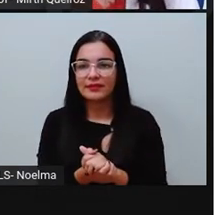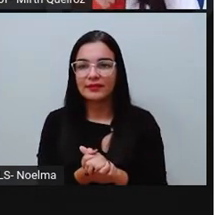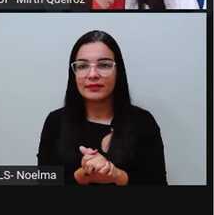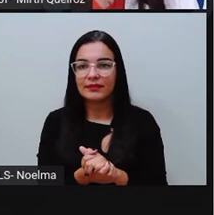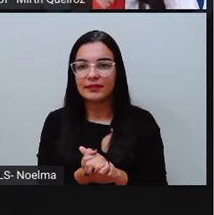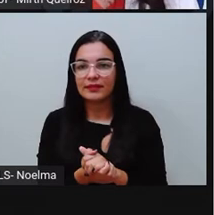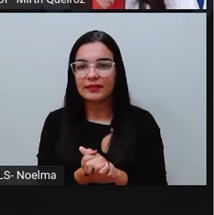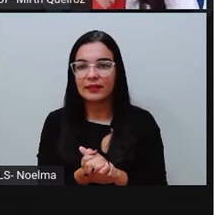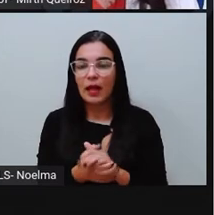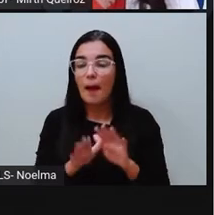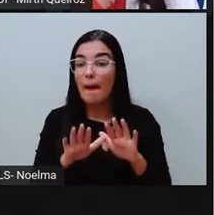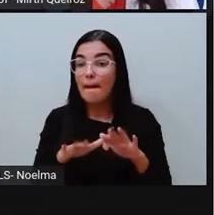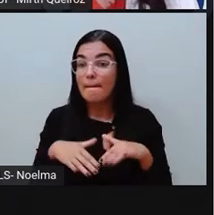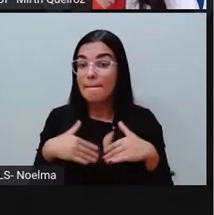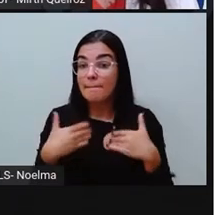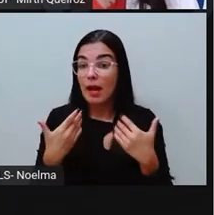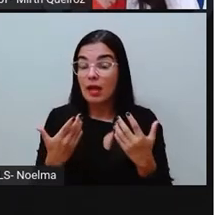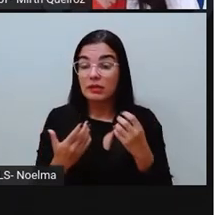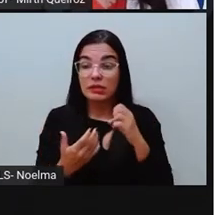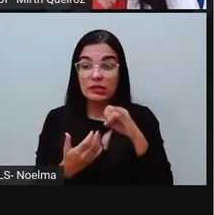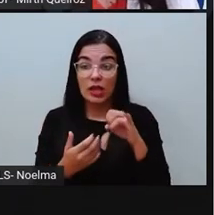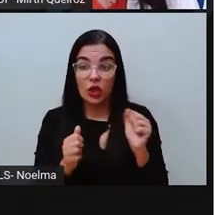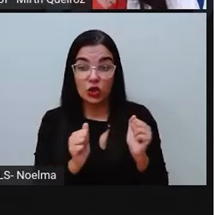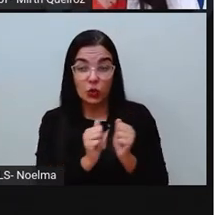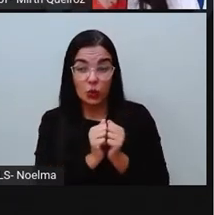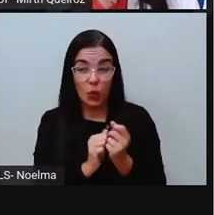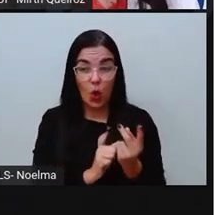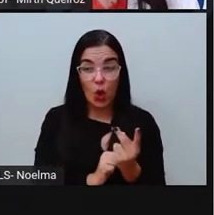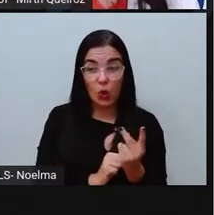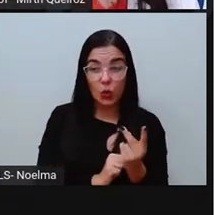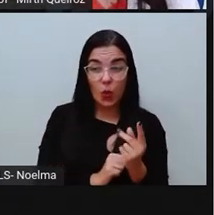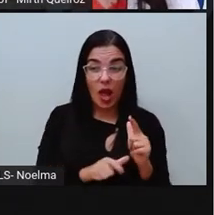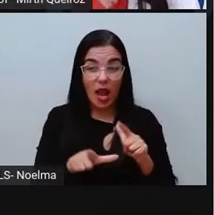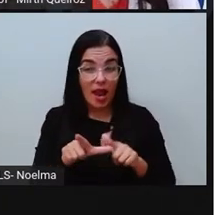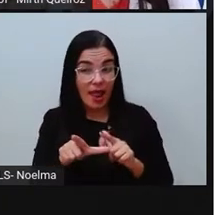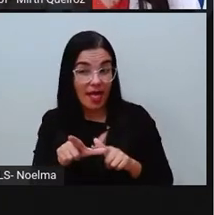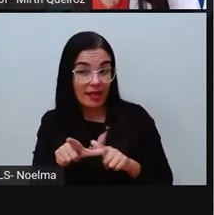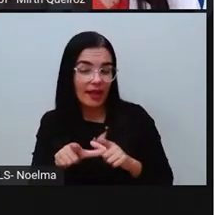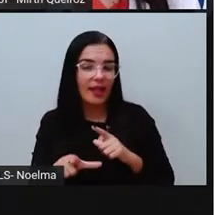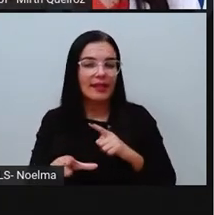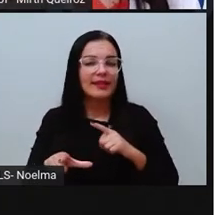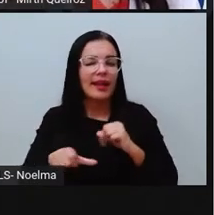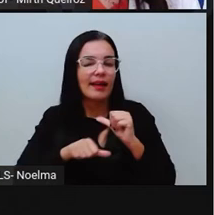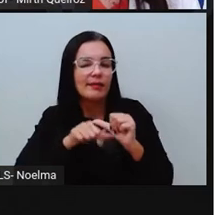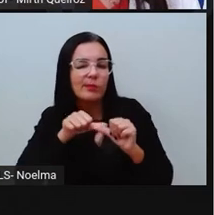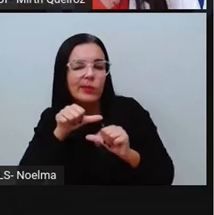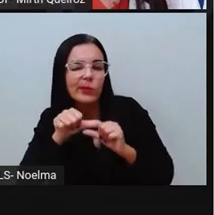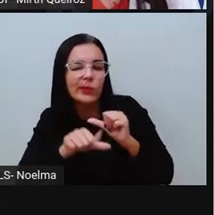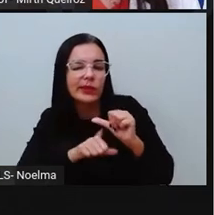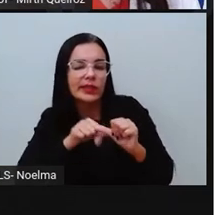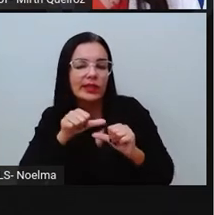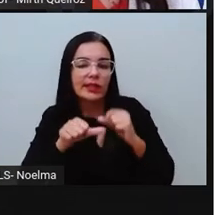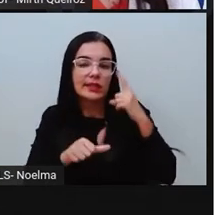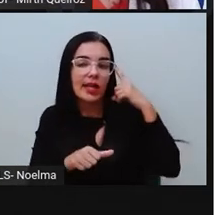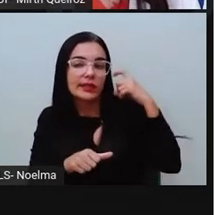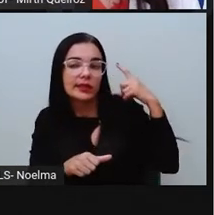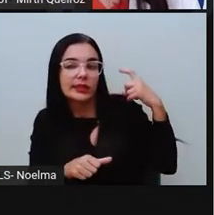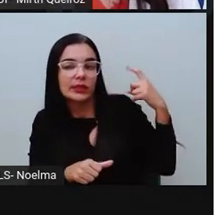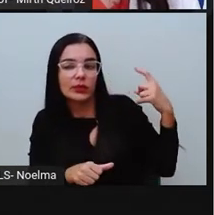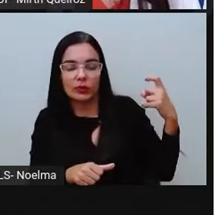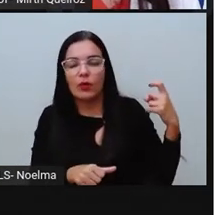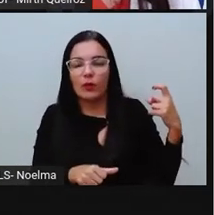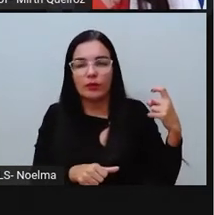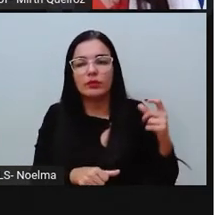Só que quando ela vem no dígrafo, ela vai mudar o som da letra. Vai apresentar um único fonema, porém ela